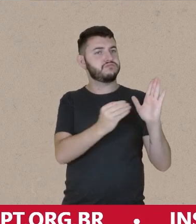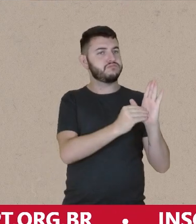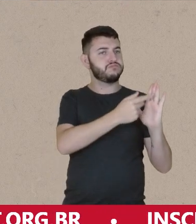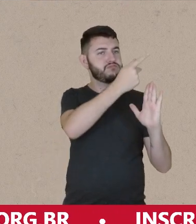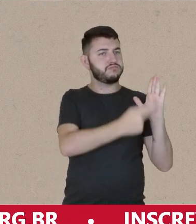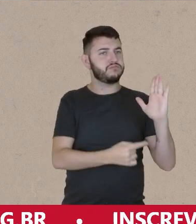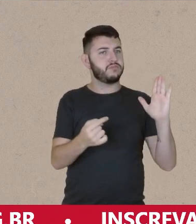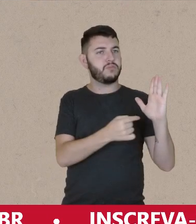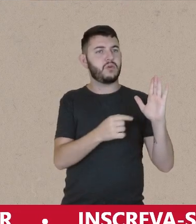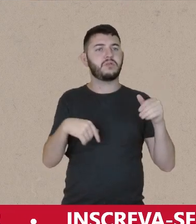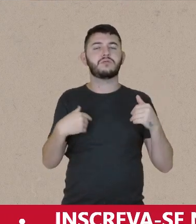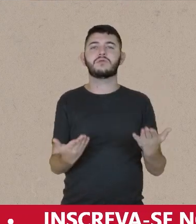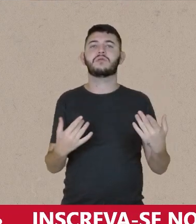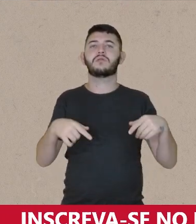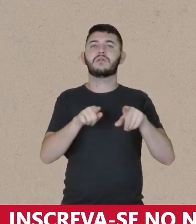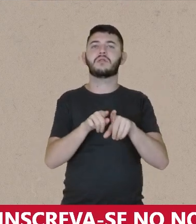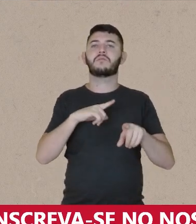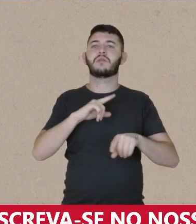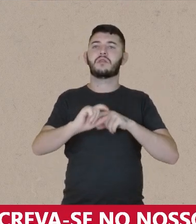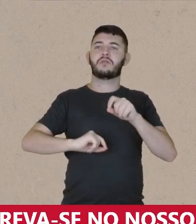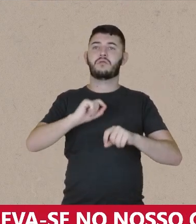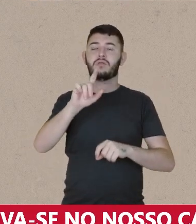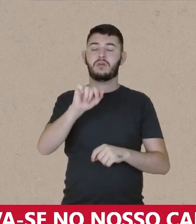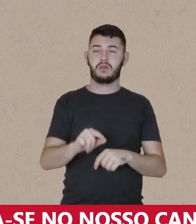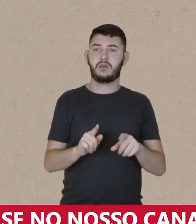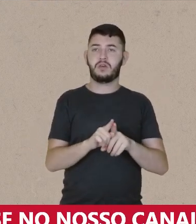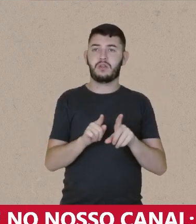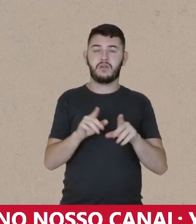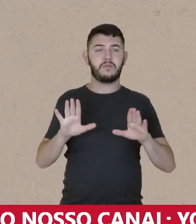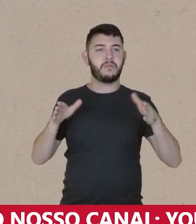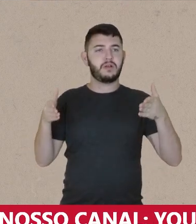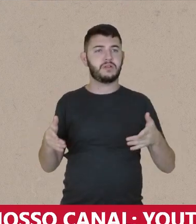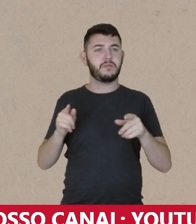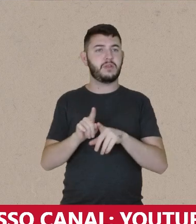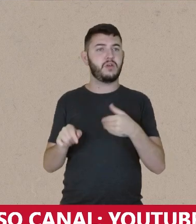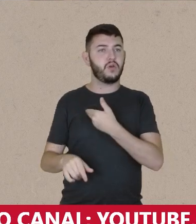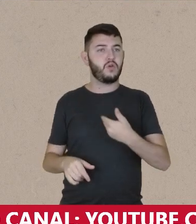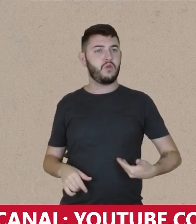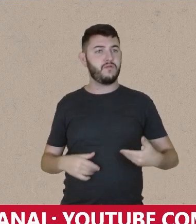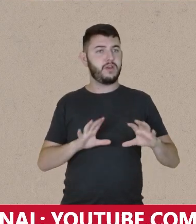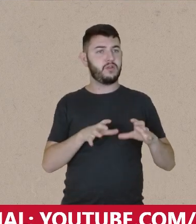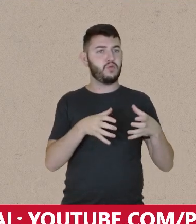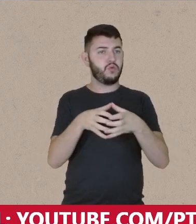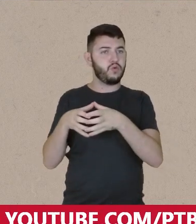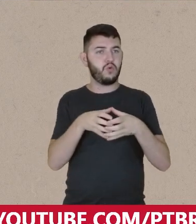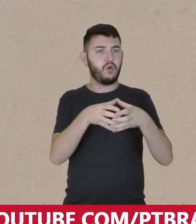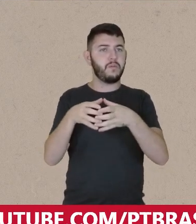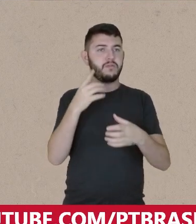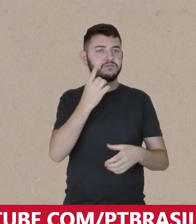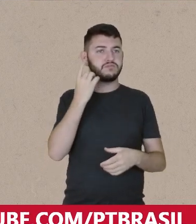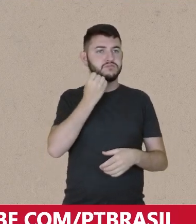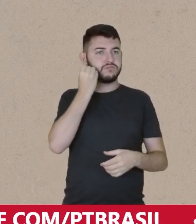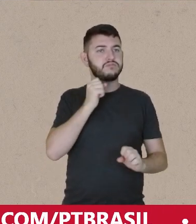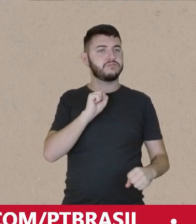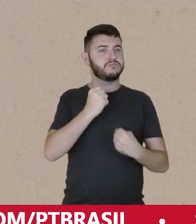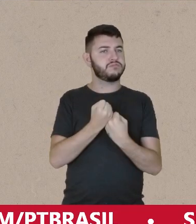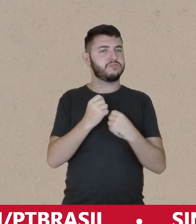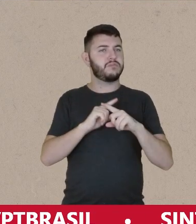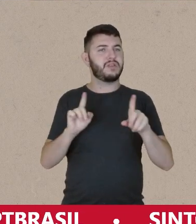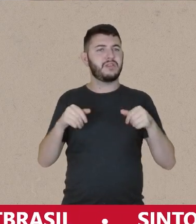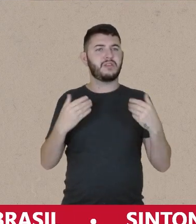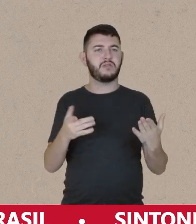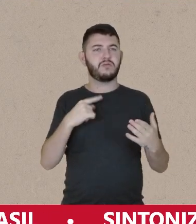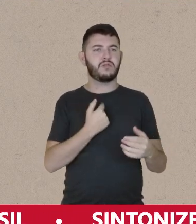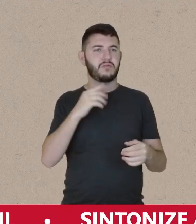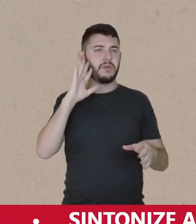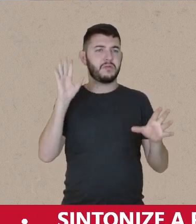esse tema, inclusive com a própria bancada de governo. Foi algo que foi